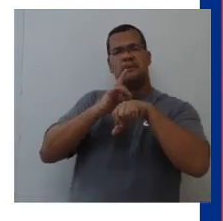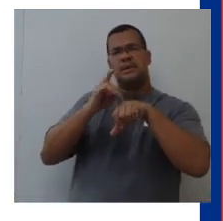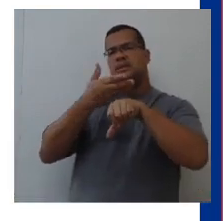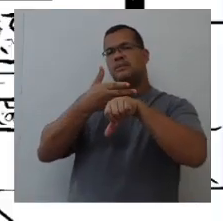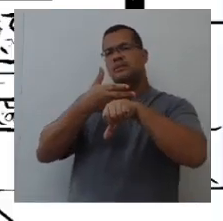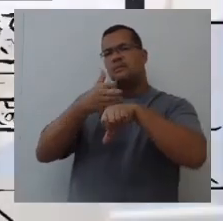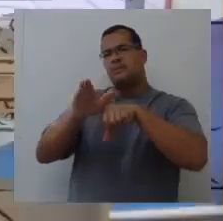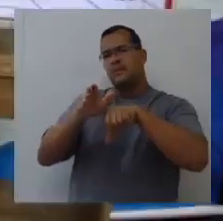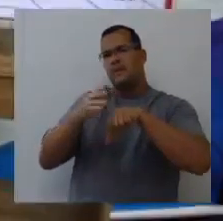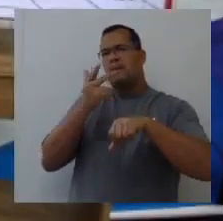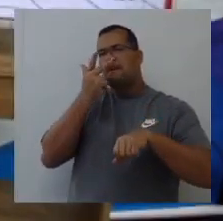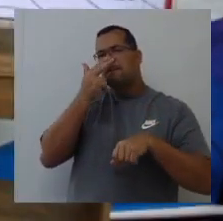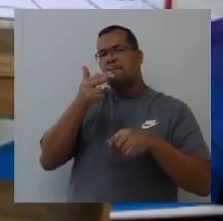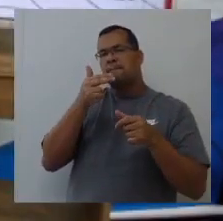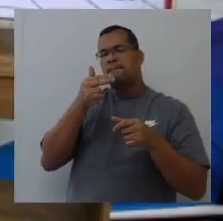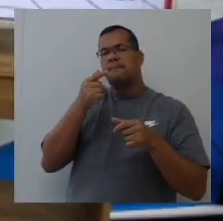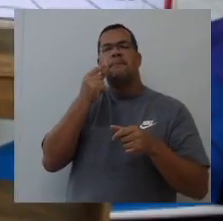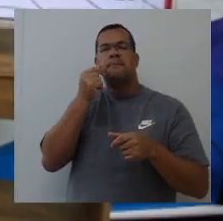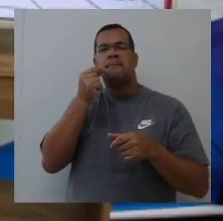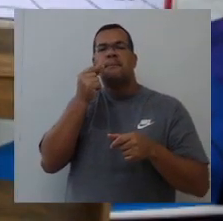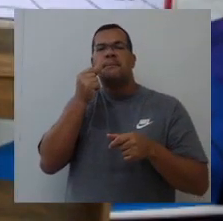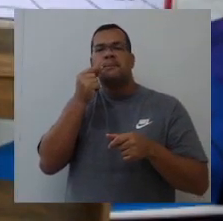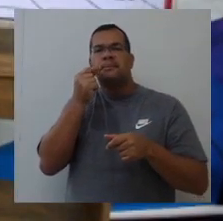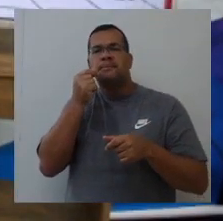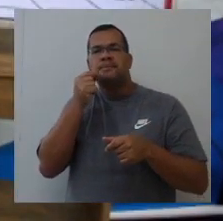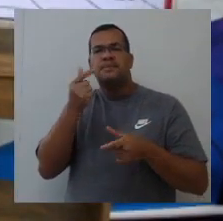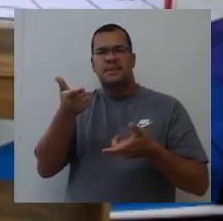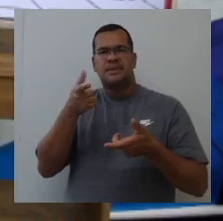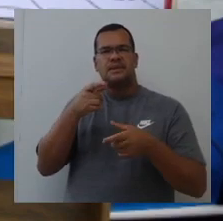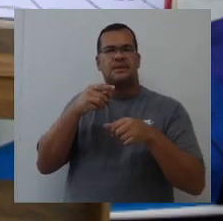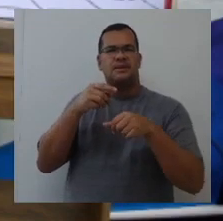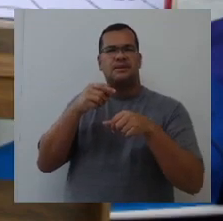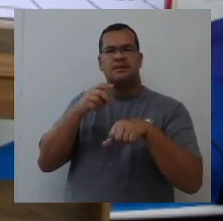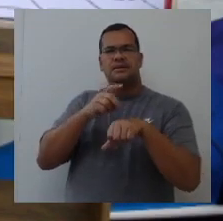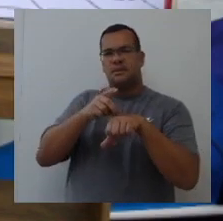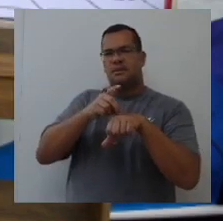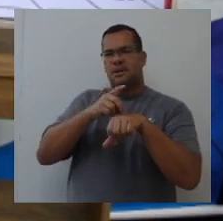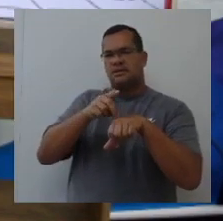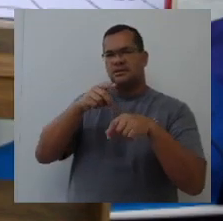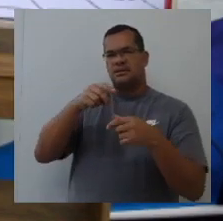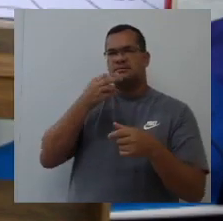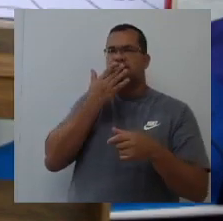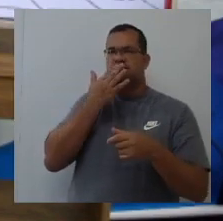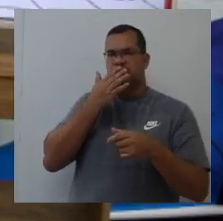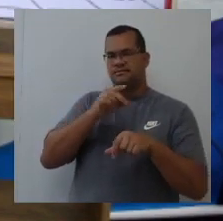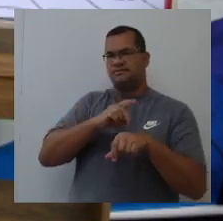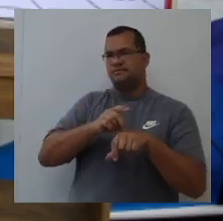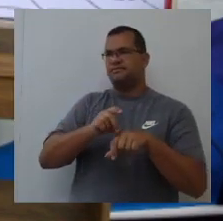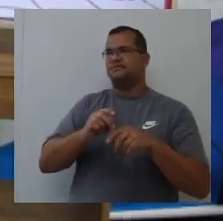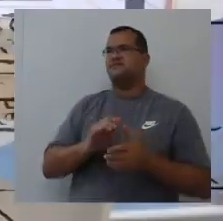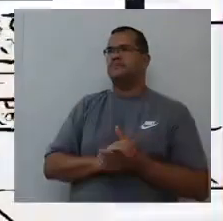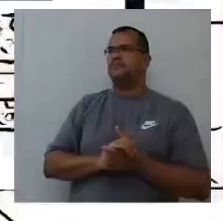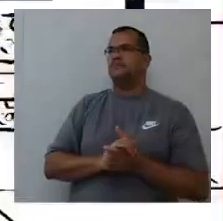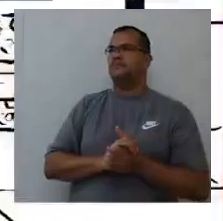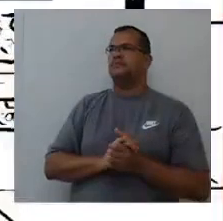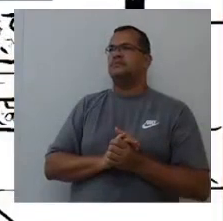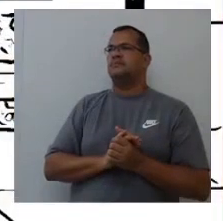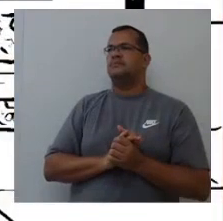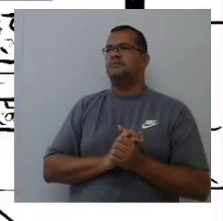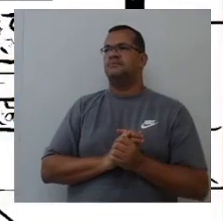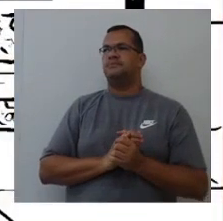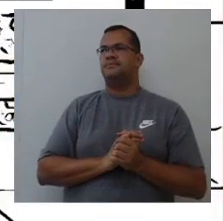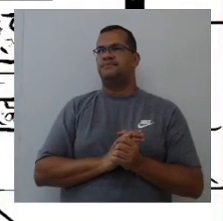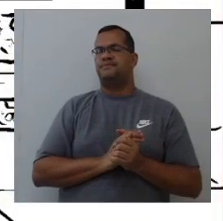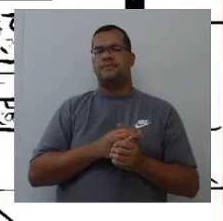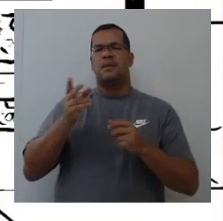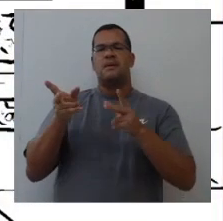desenhada a lápis, com a tinta preta no painel branco, a gente percebe, deixa lá no painel, por favor, deixa no painel geral. Isso.